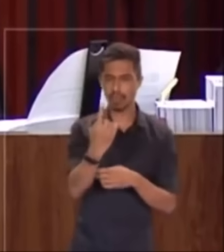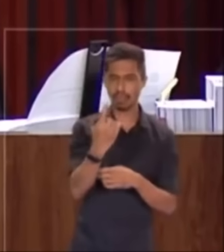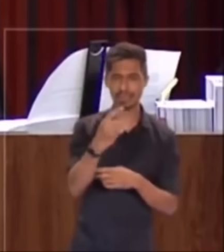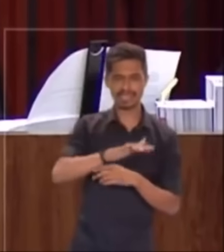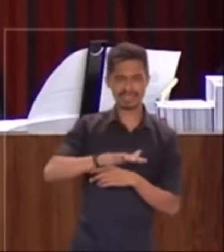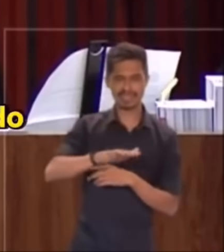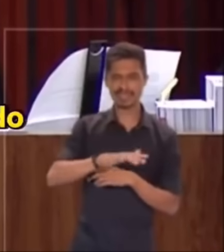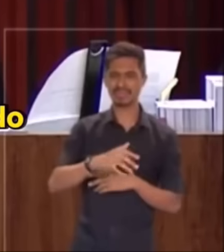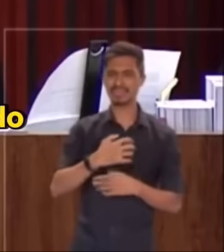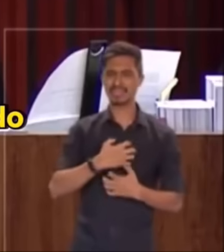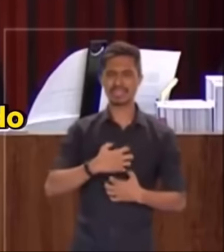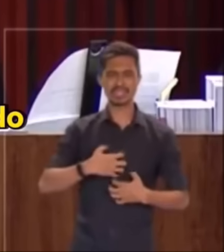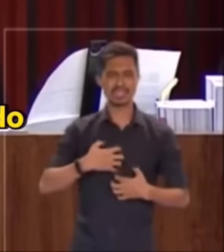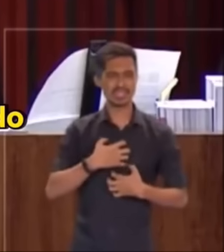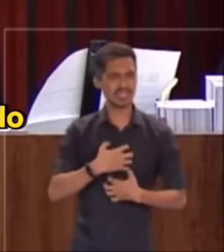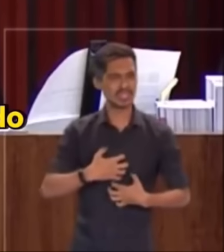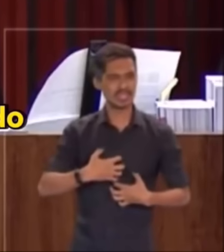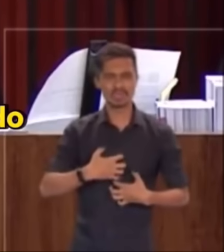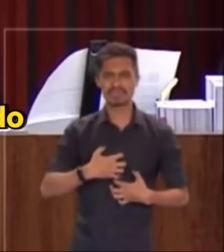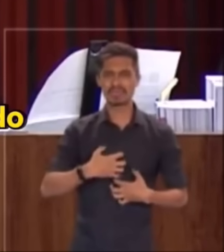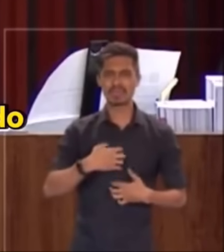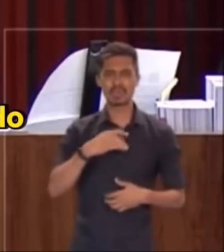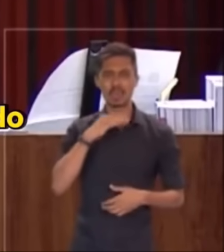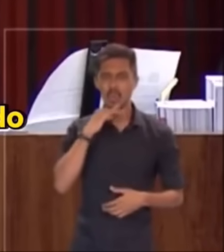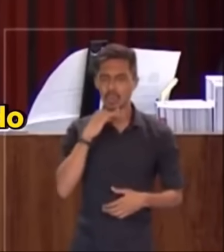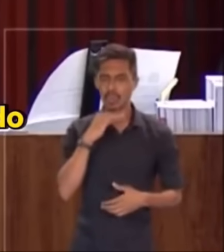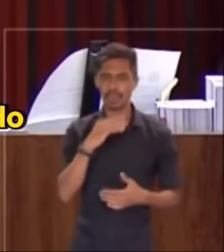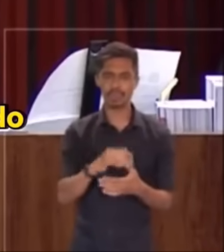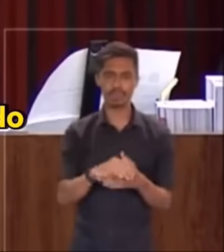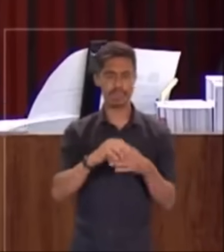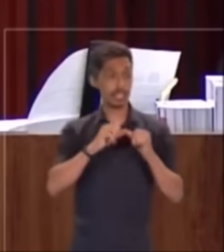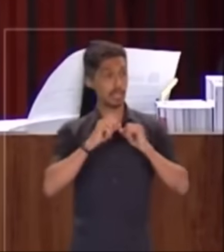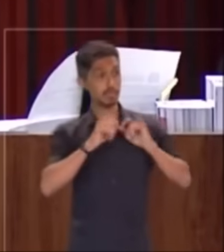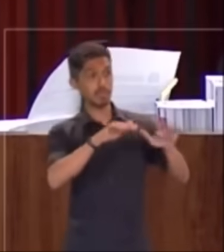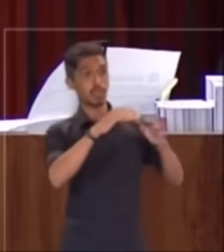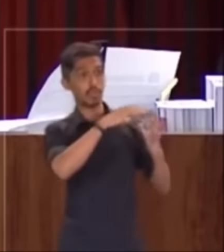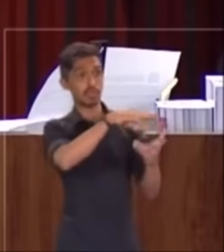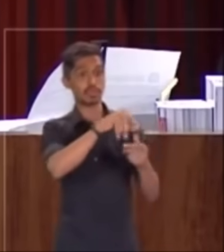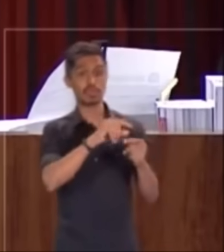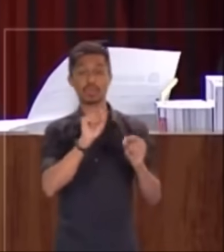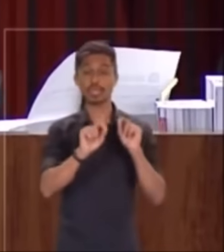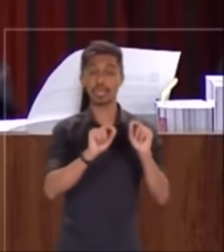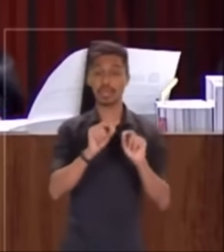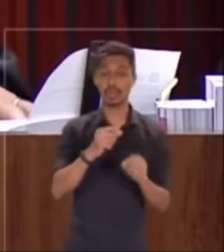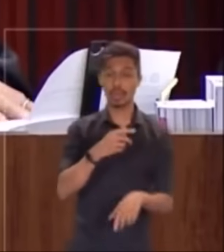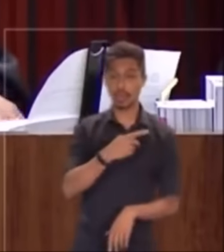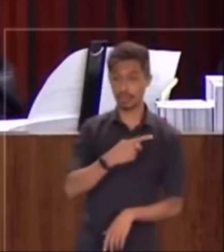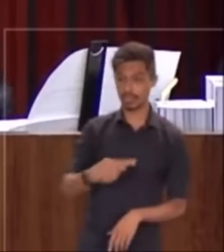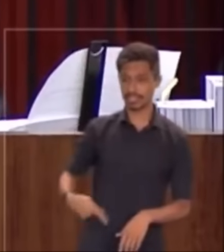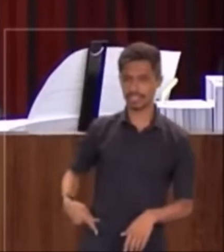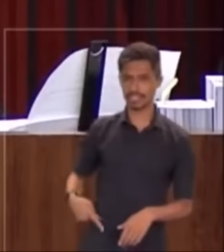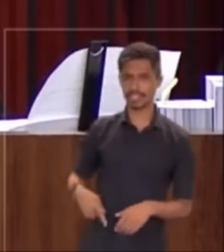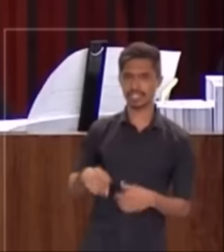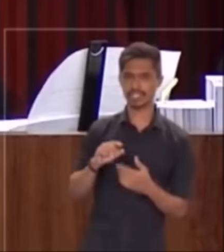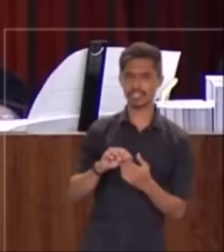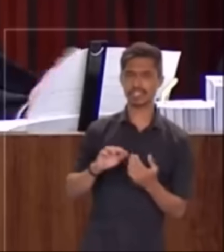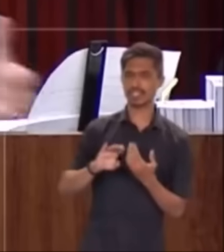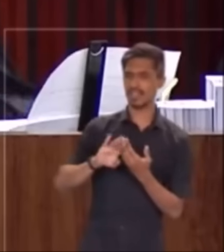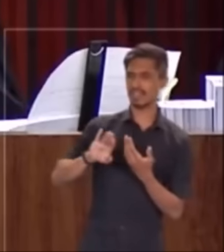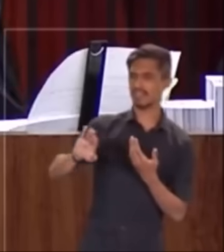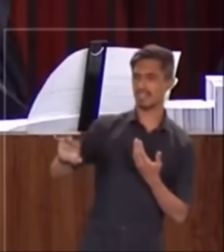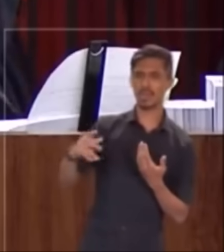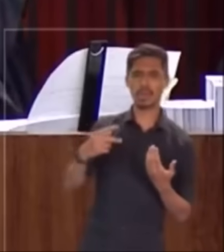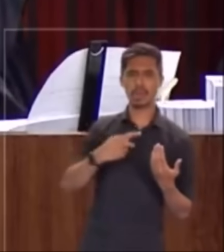Brasil uma cena que foi veiculada no mundo todo o presidente simplesmente afastando o presidente de Portugal e